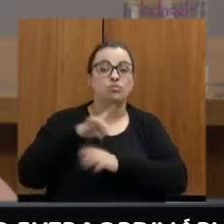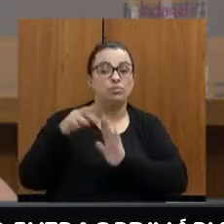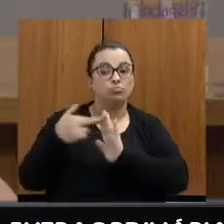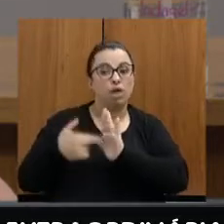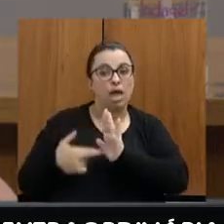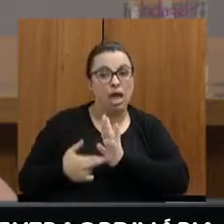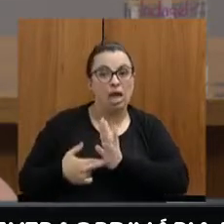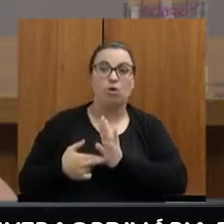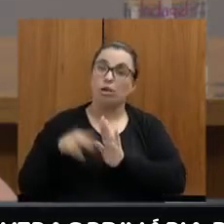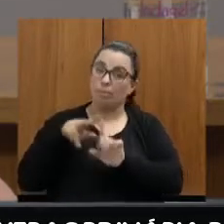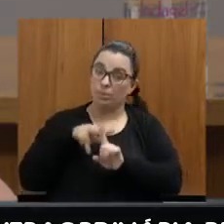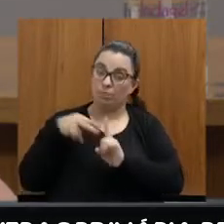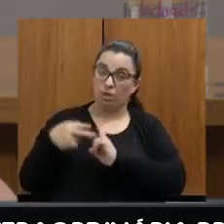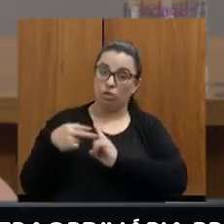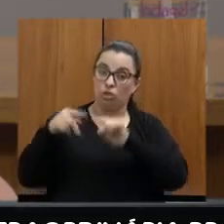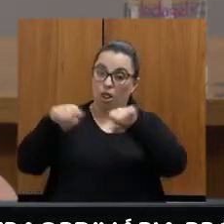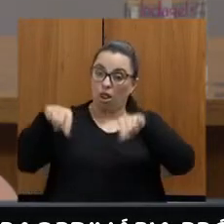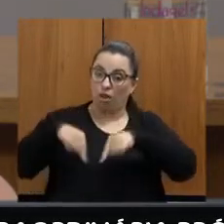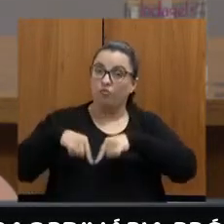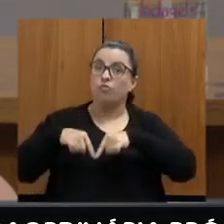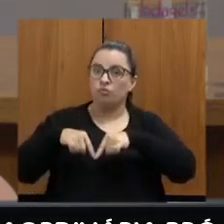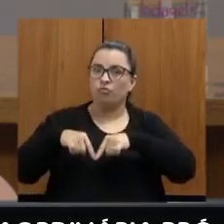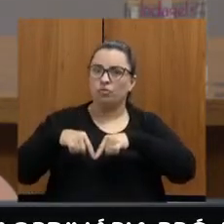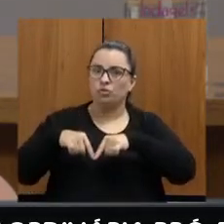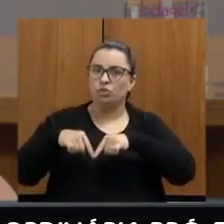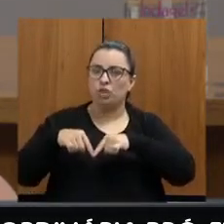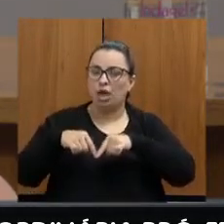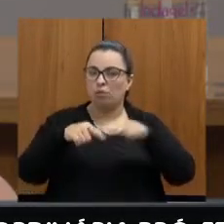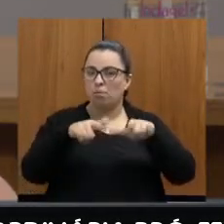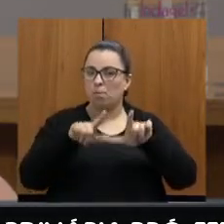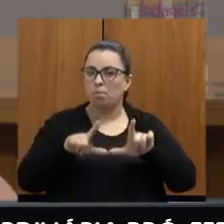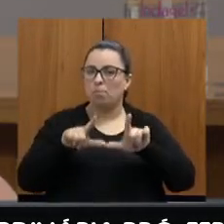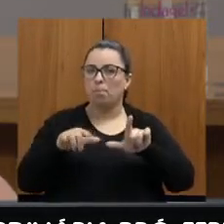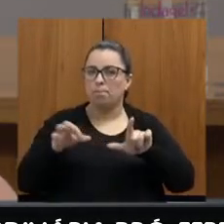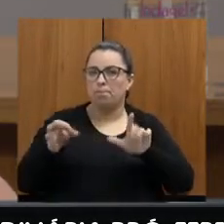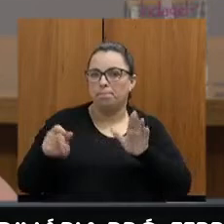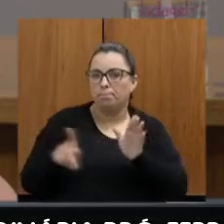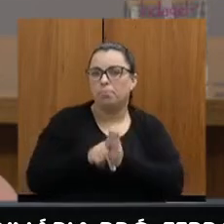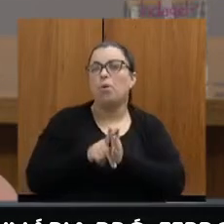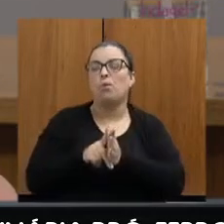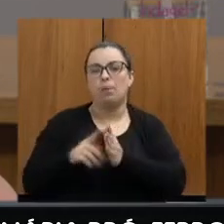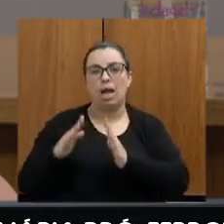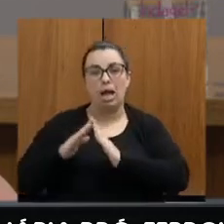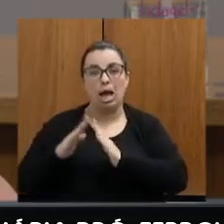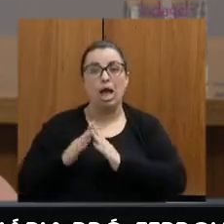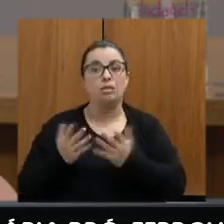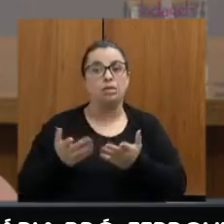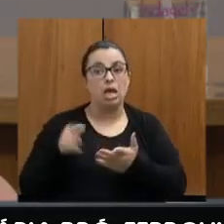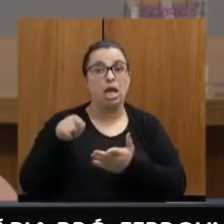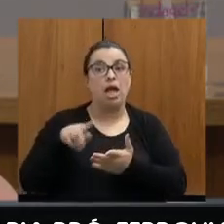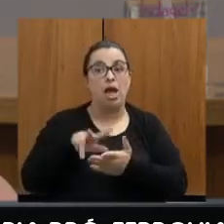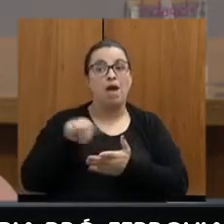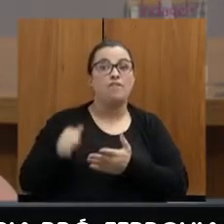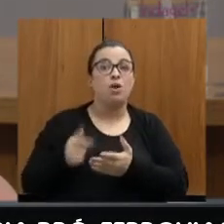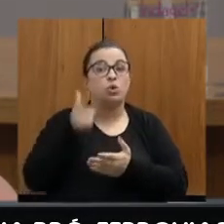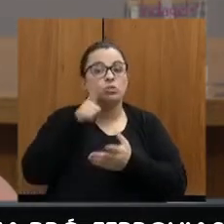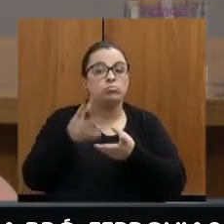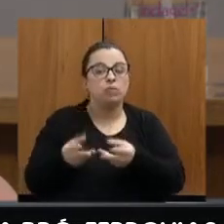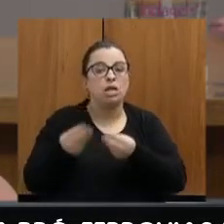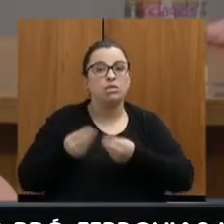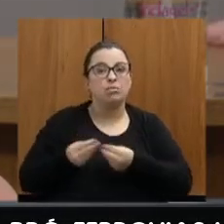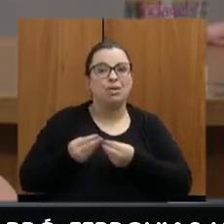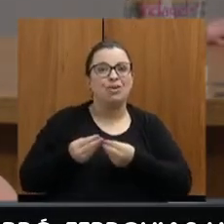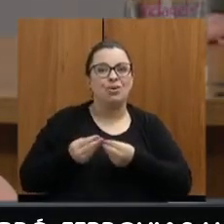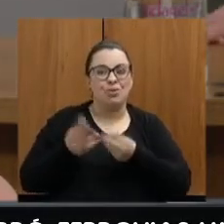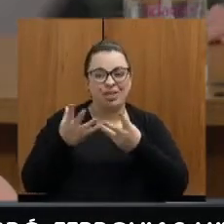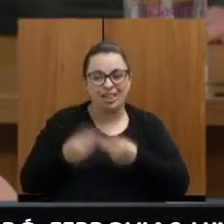Isso seria possível que eles recebessem a devida indenização né então é isso é